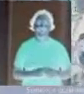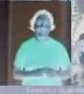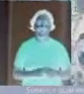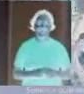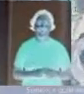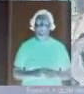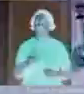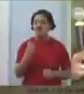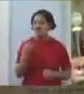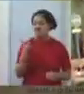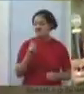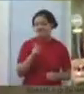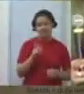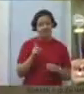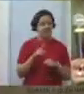Então, ou não se falam,